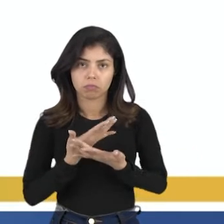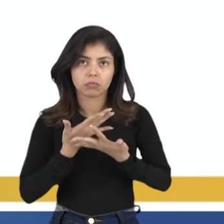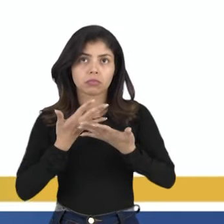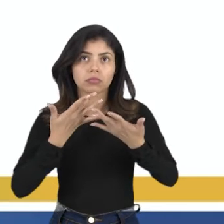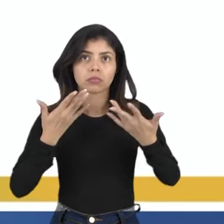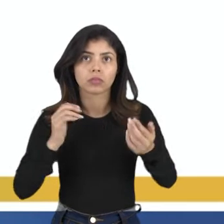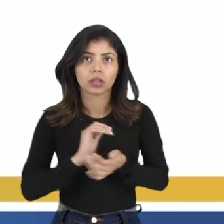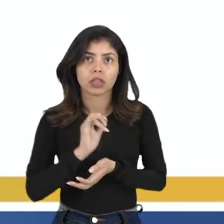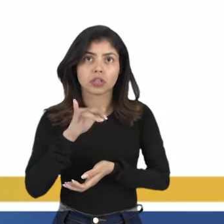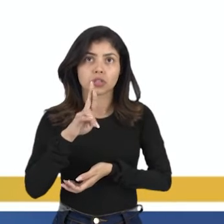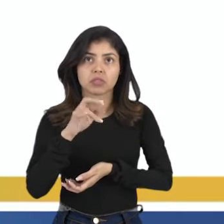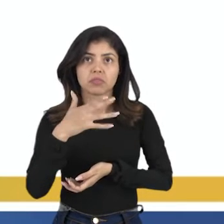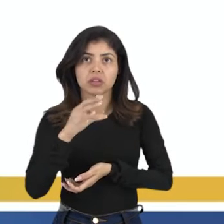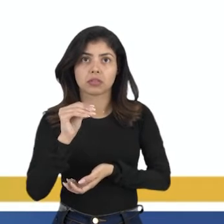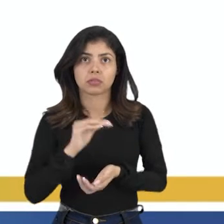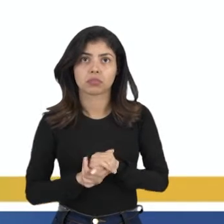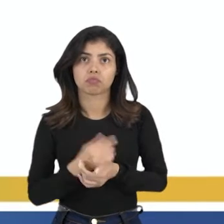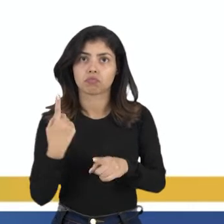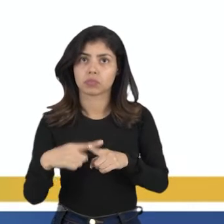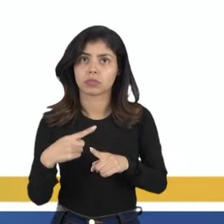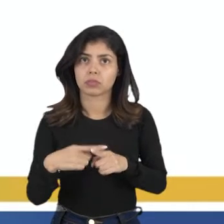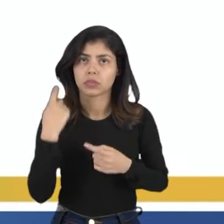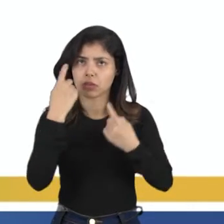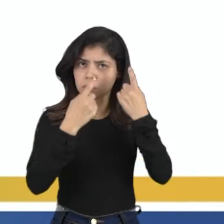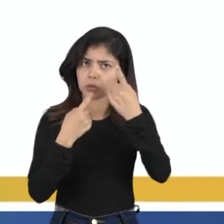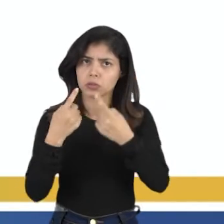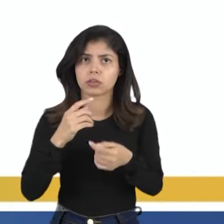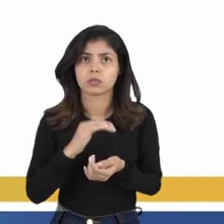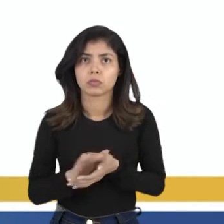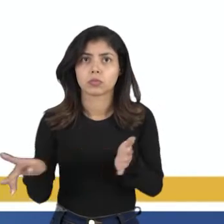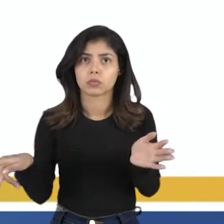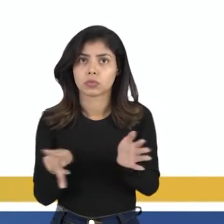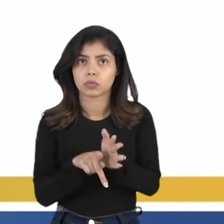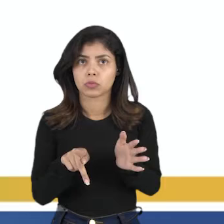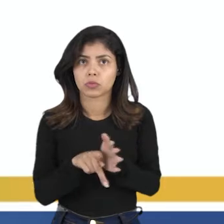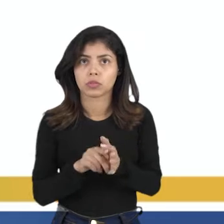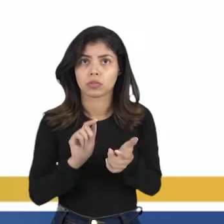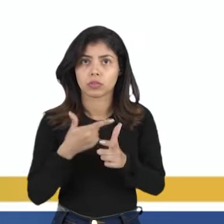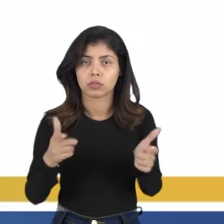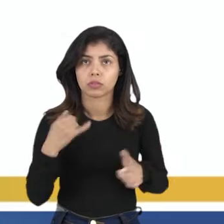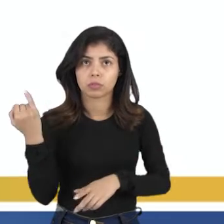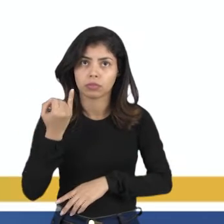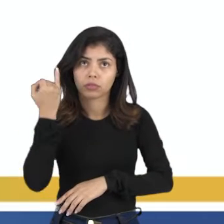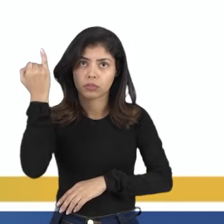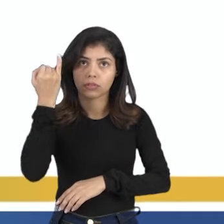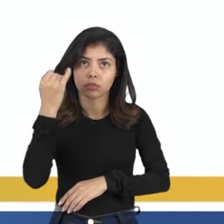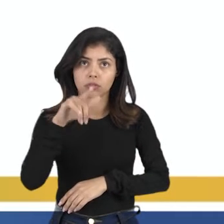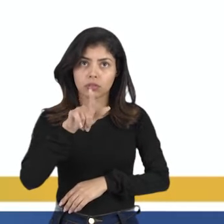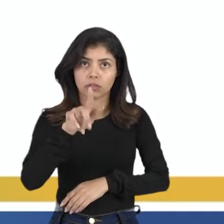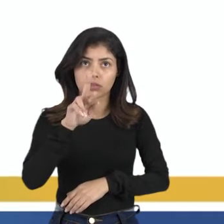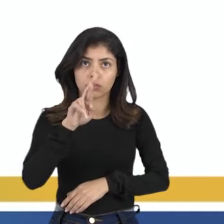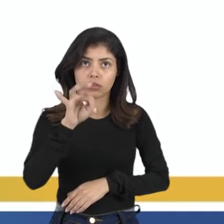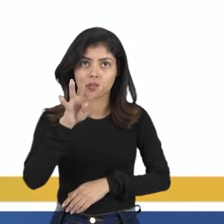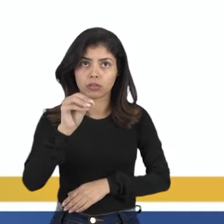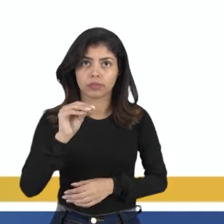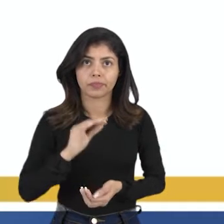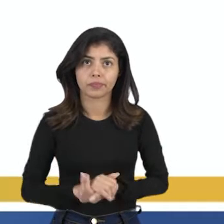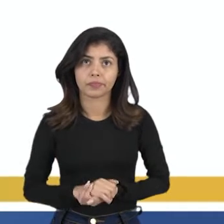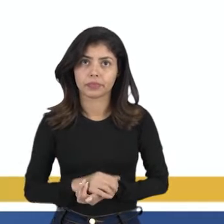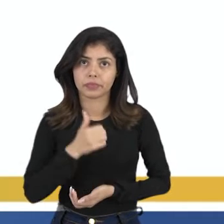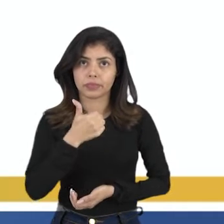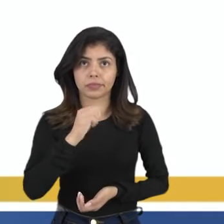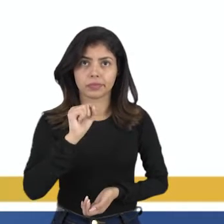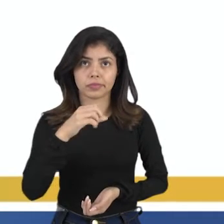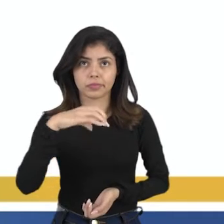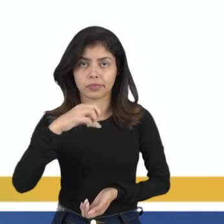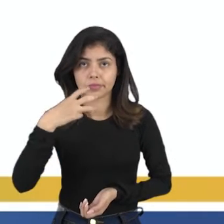do Die Brücke e precursor do expressionismo. Sua obra mais importante é O Grito,